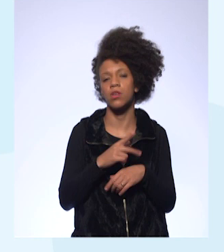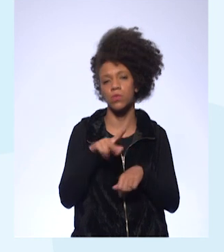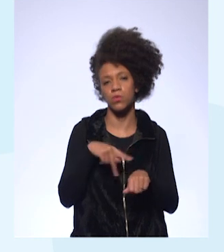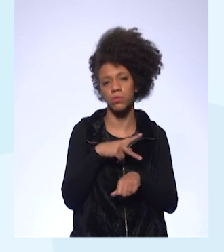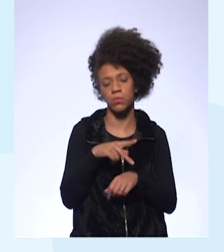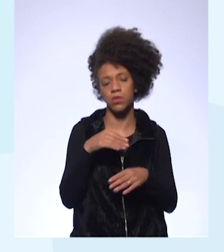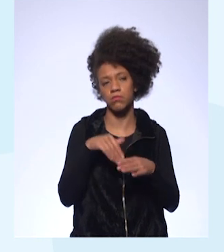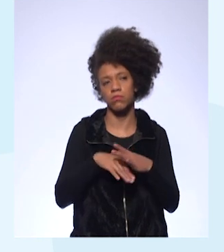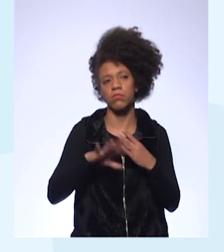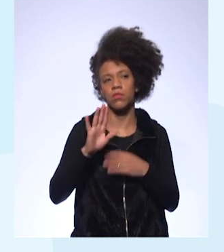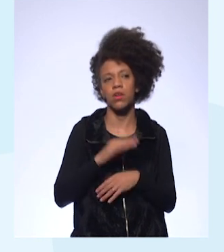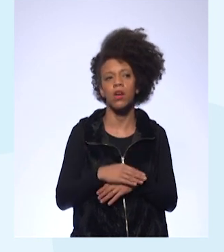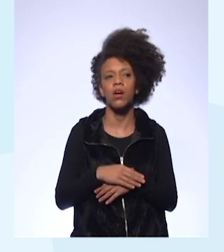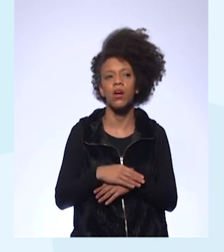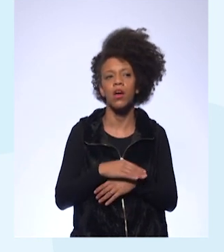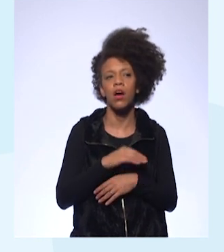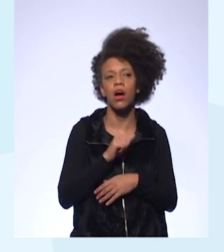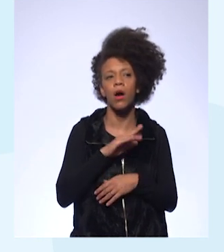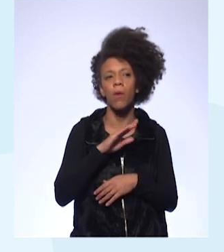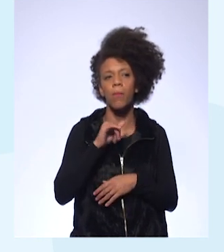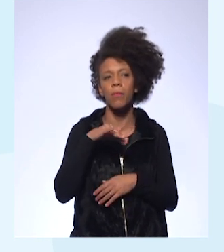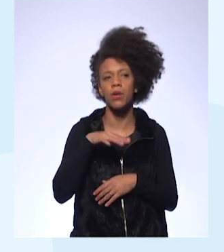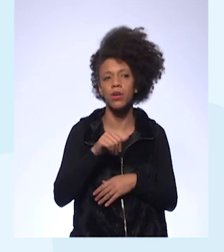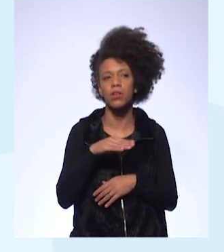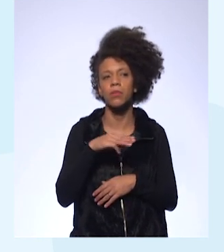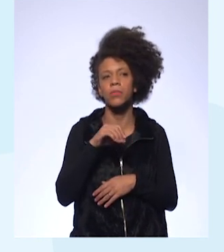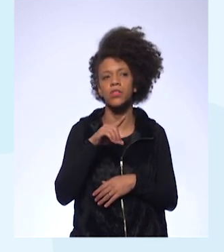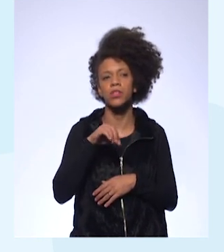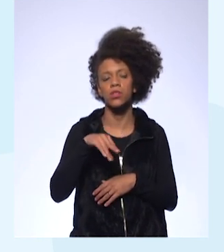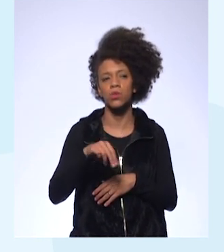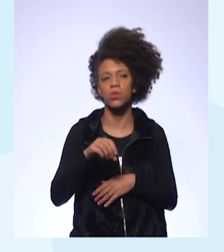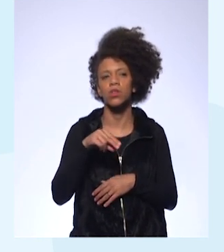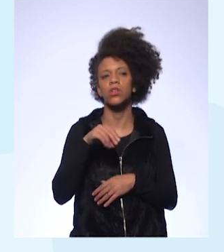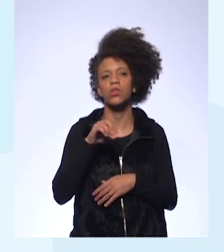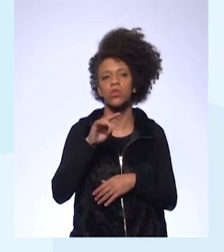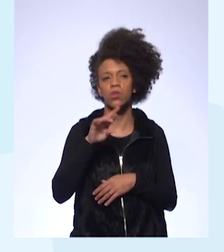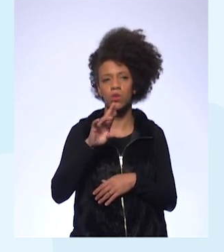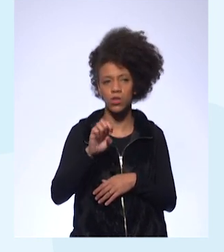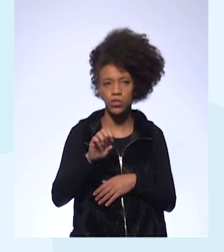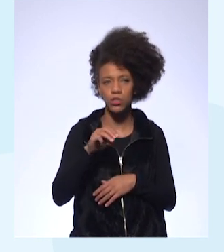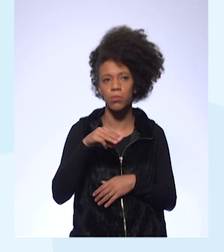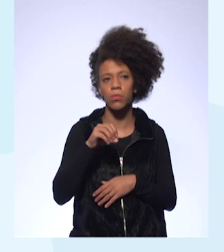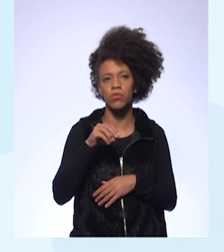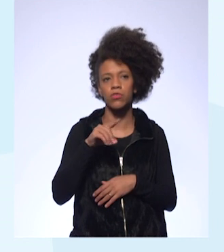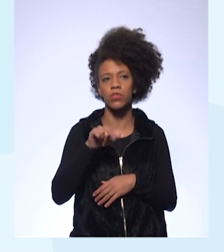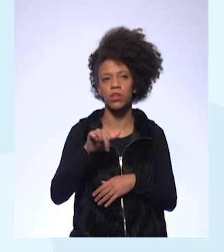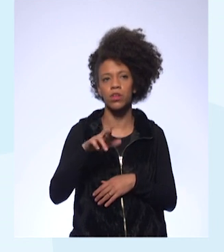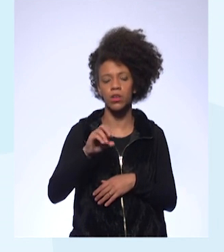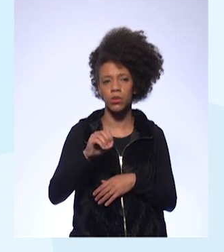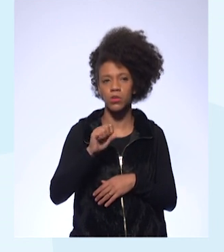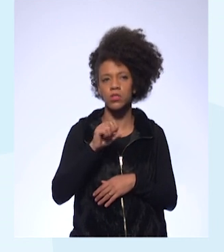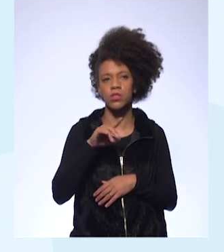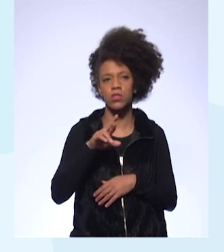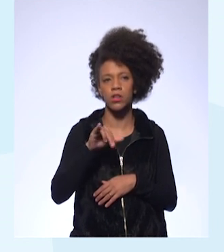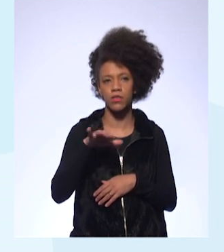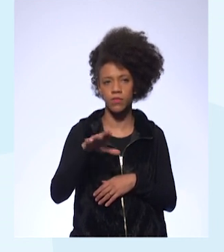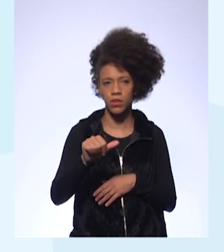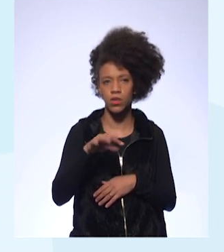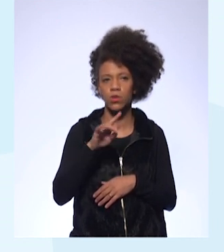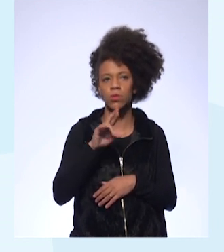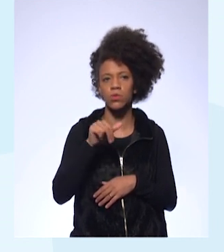né, Albânia, Macedônia do Norte, Montenegro, Sérvia e Turquia são países